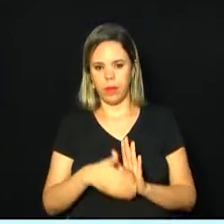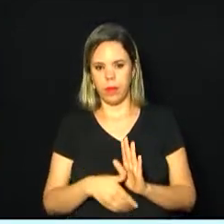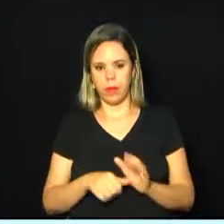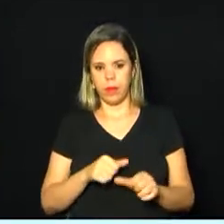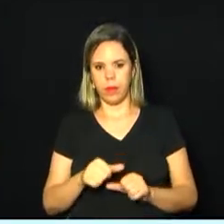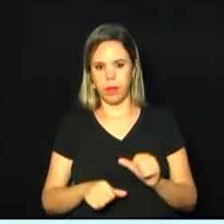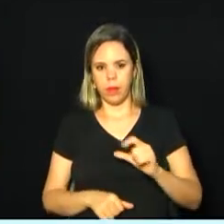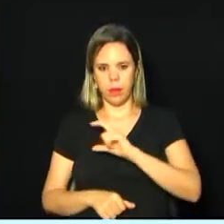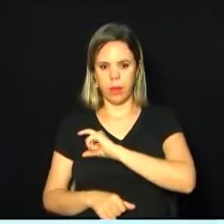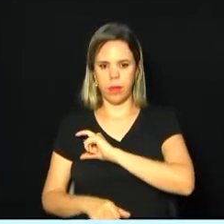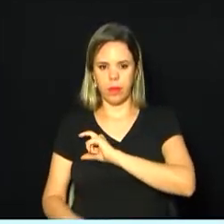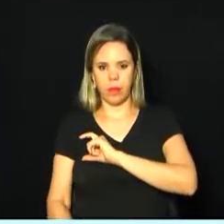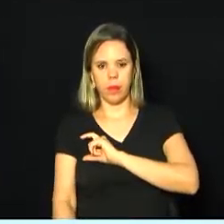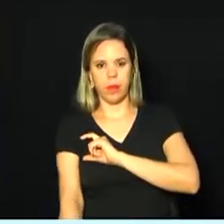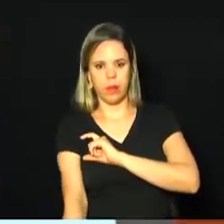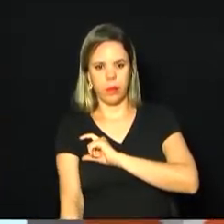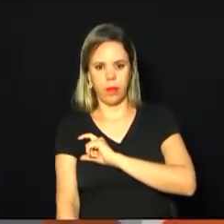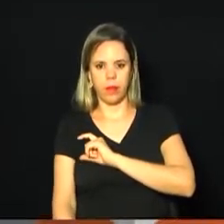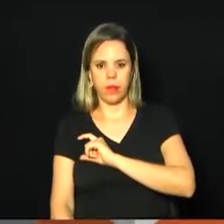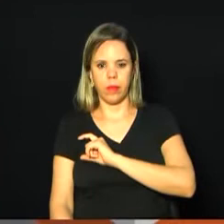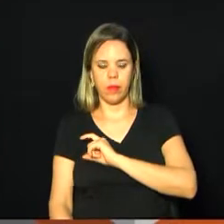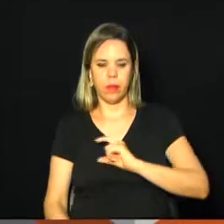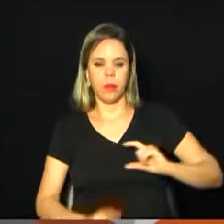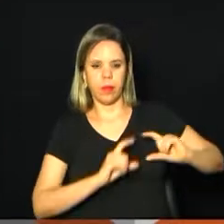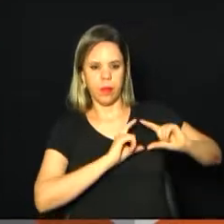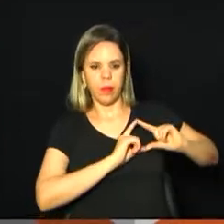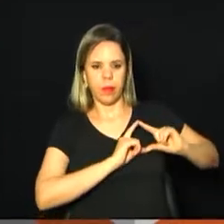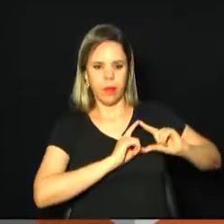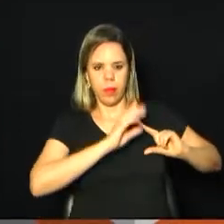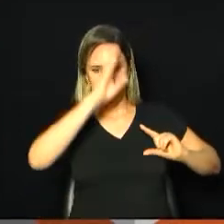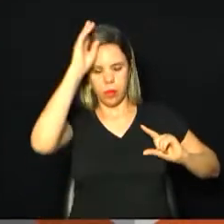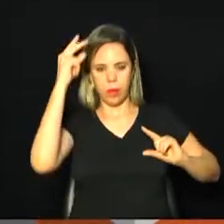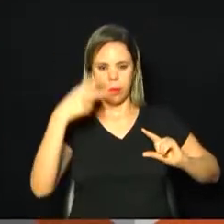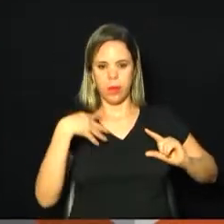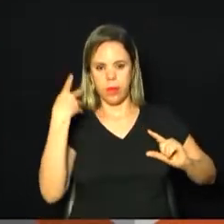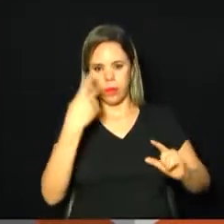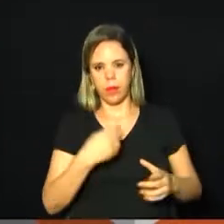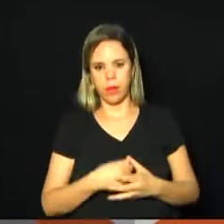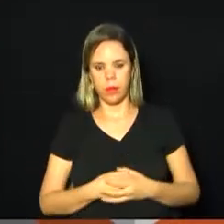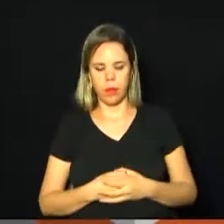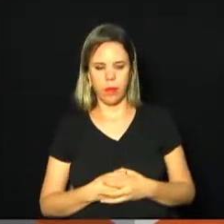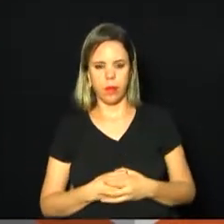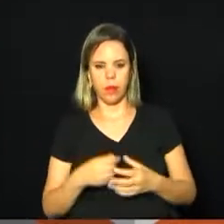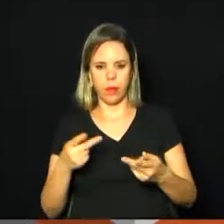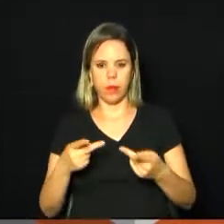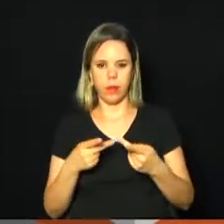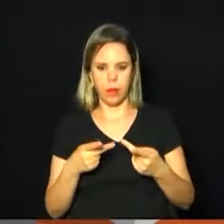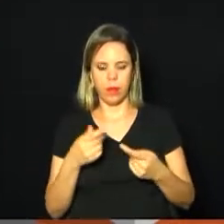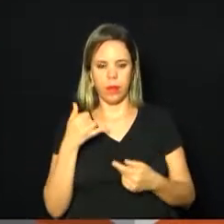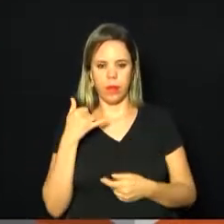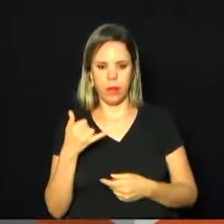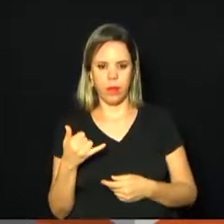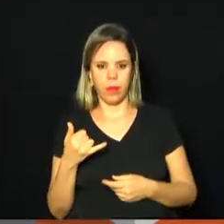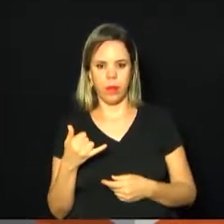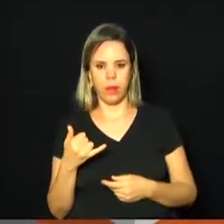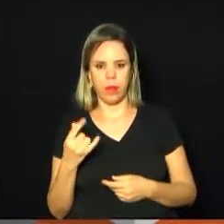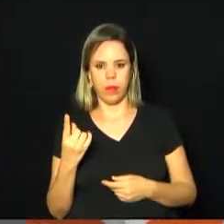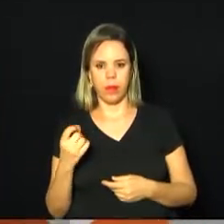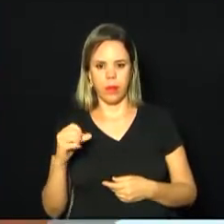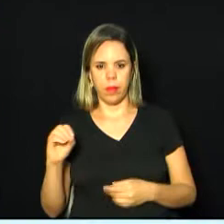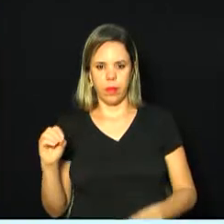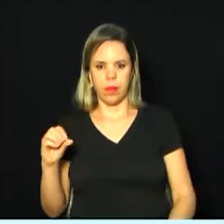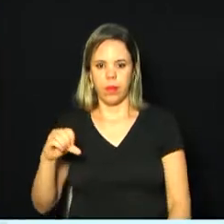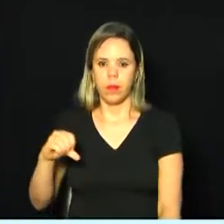renovação da habilitação Defesa Civil atendimento 24 horas com chamadas por meio do telefone